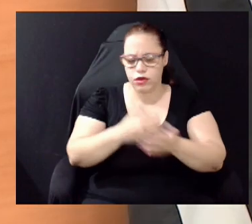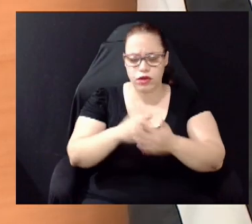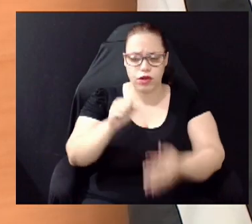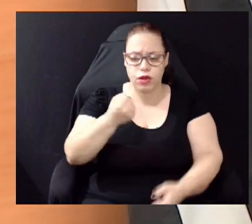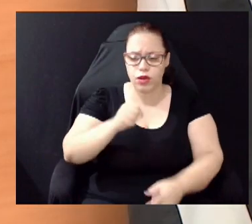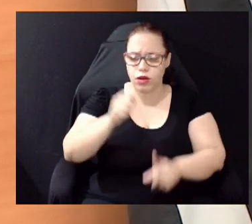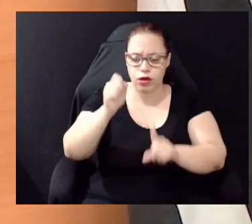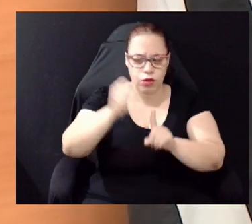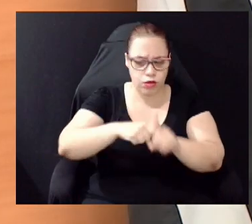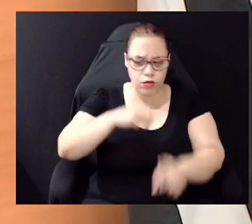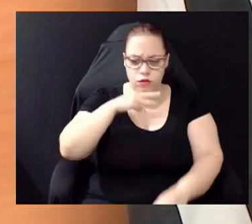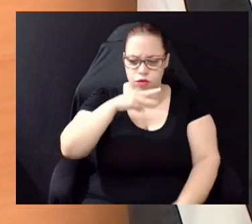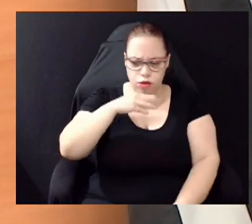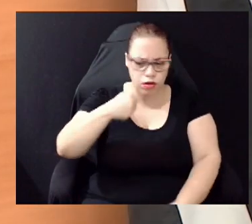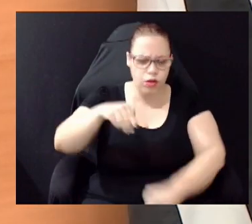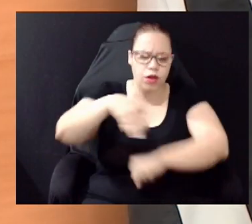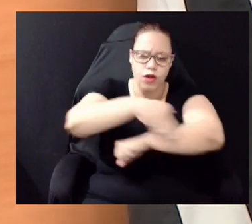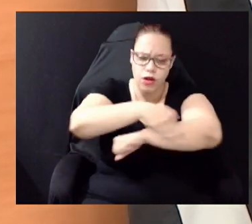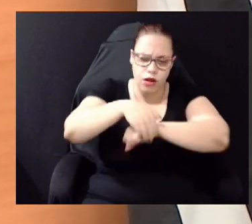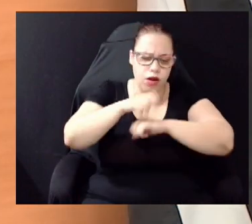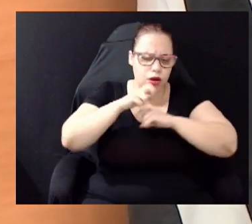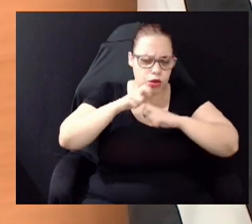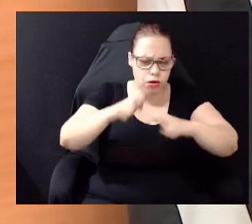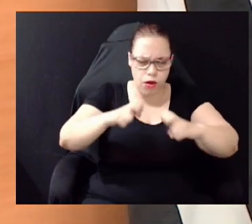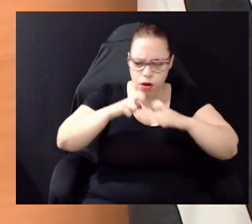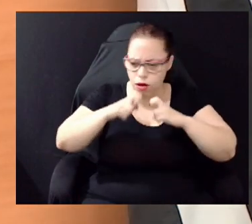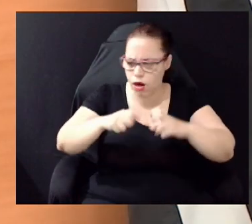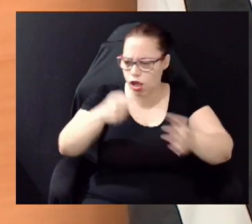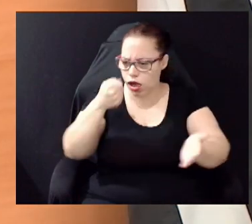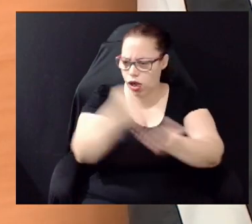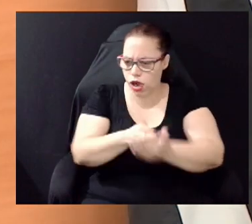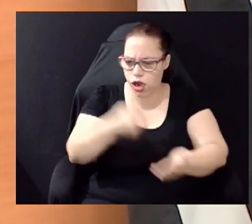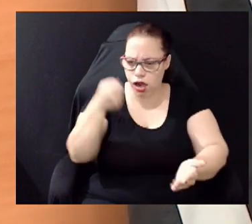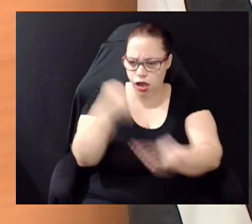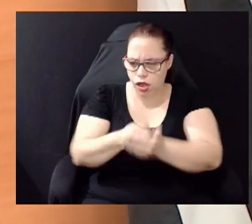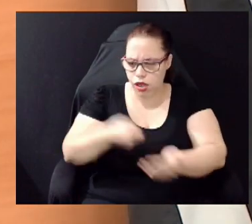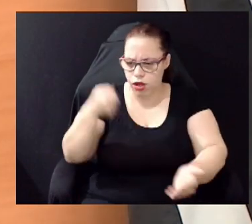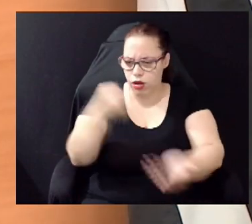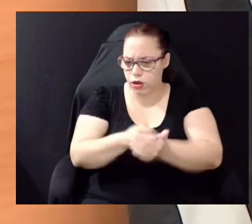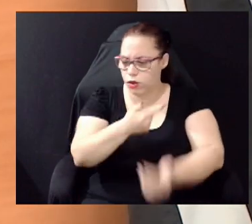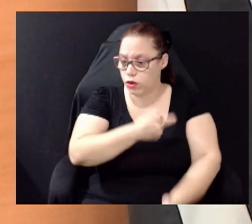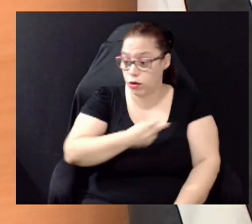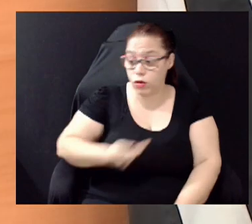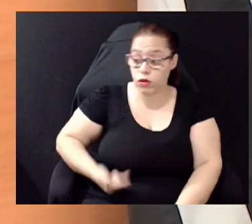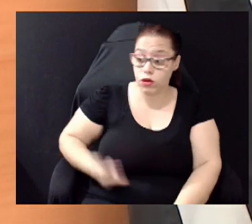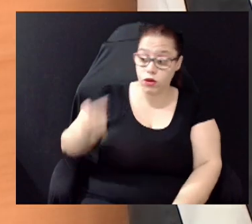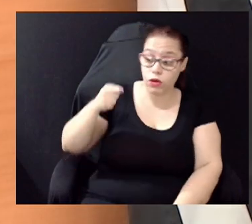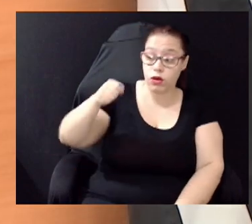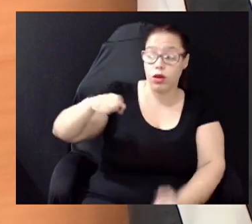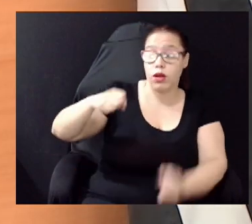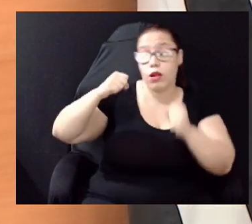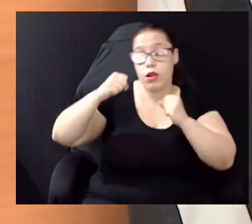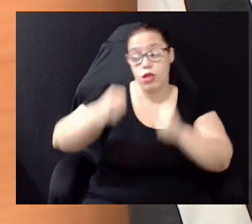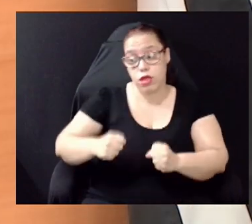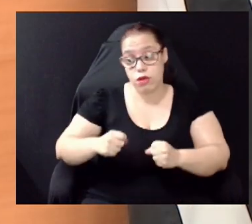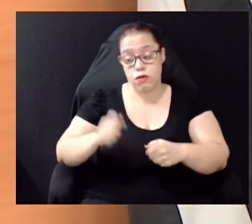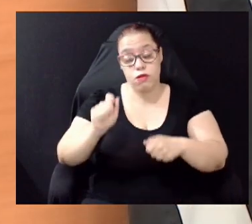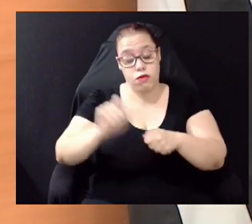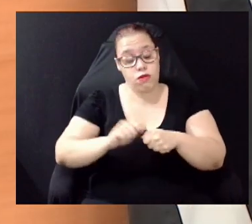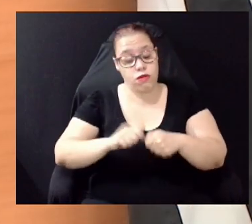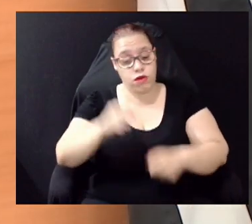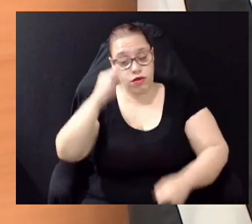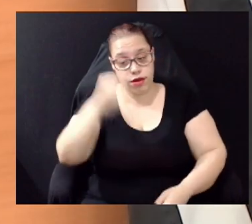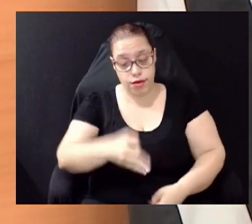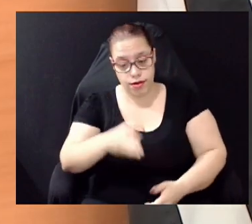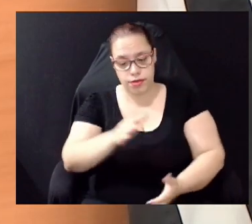rua, vamos a gritar, vamos apertar os governamentais para que eles possam ter as ações. Quando a gente fala do espaço